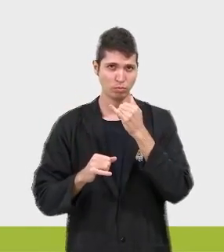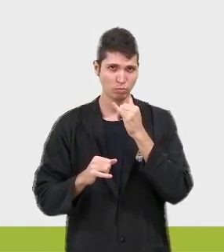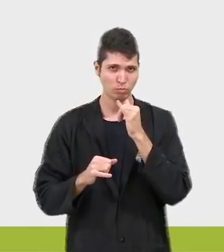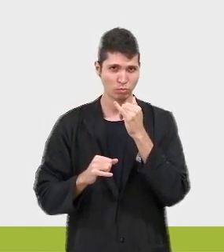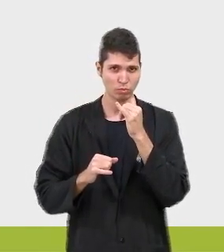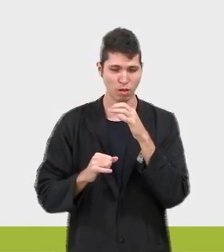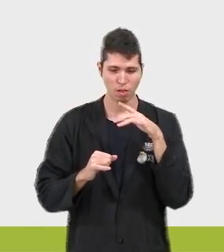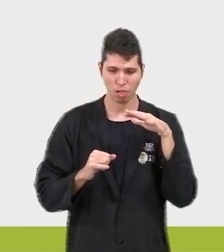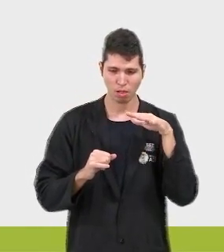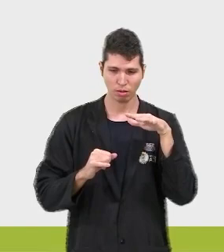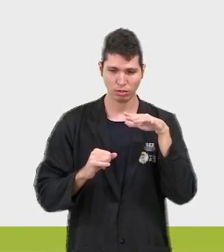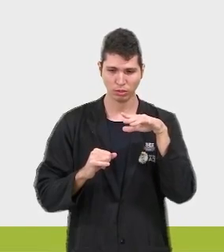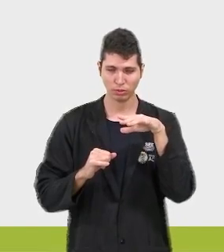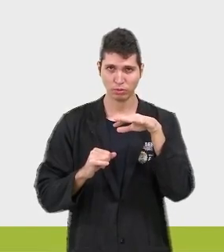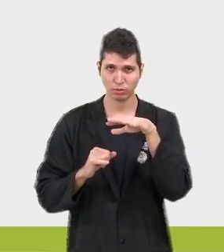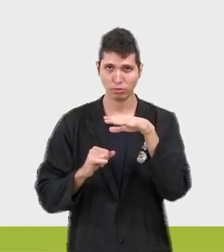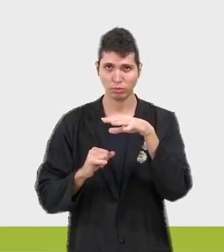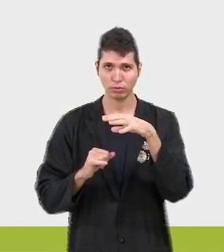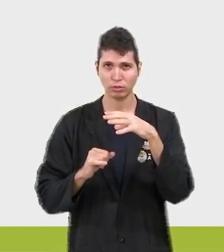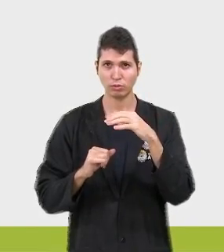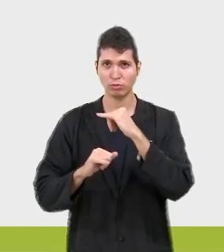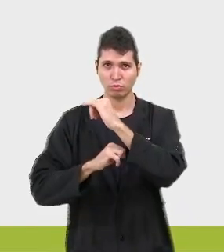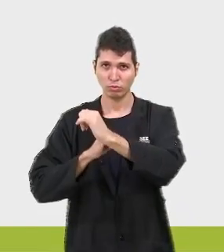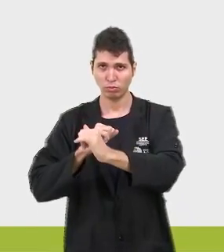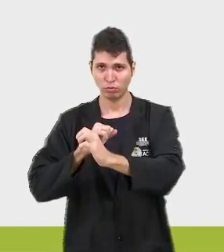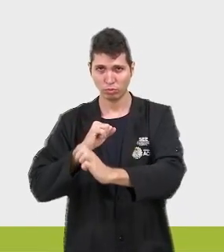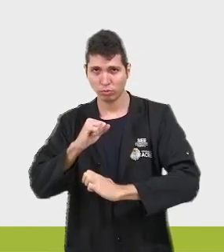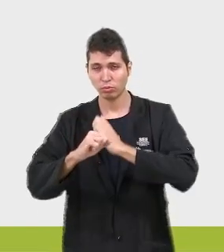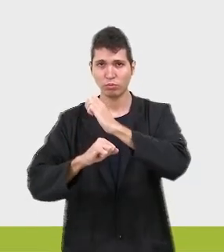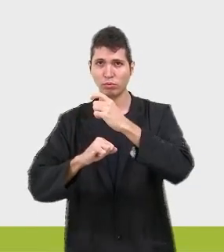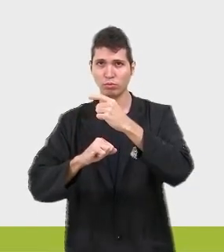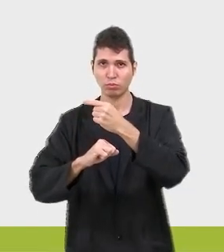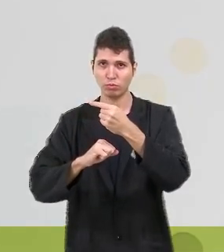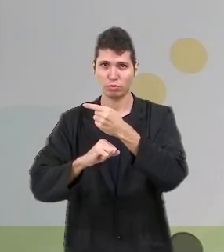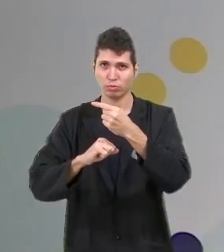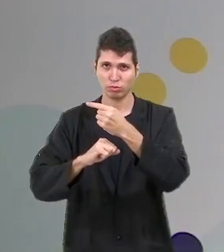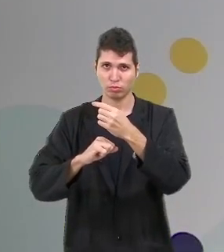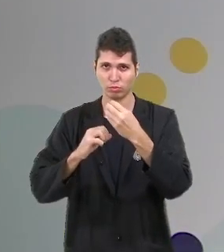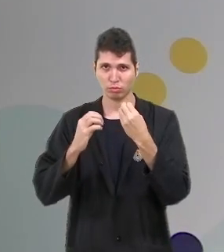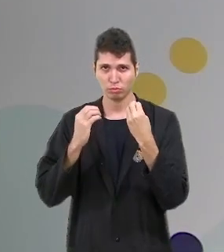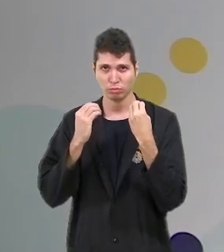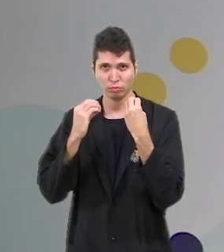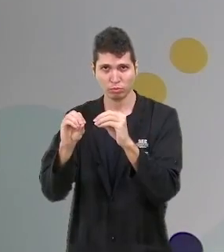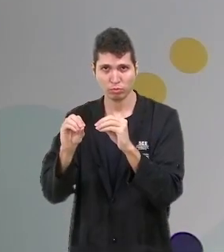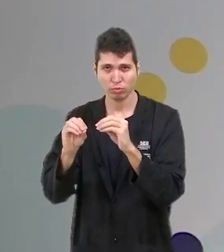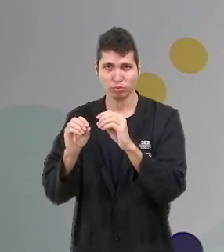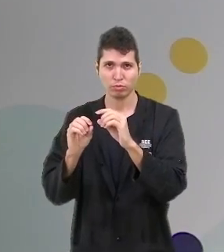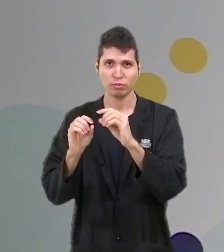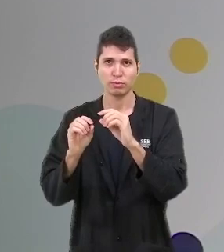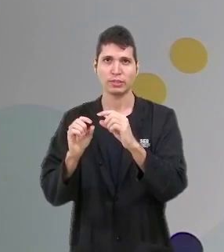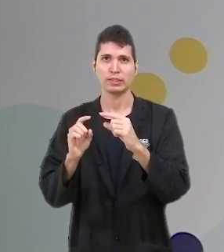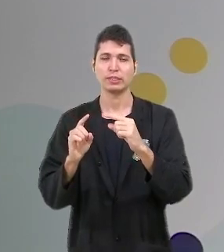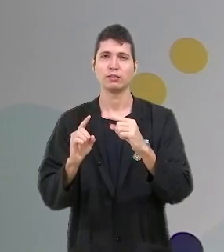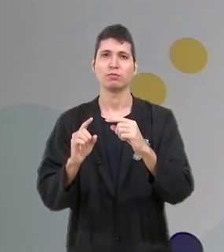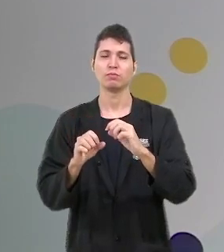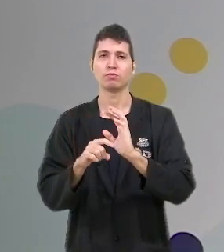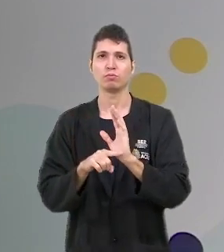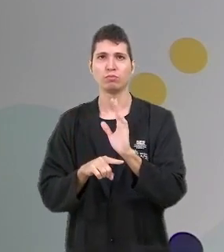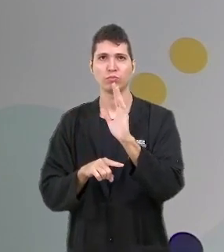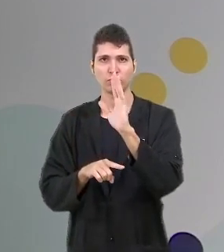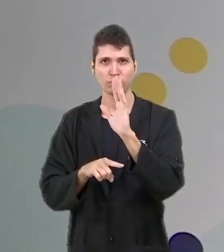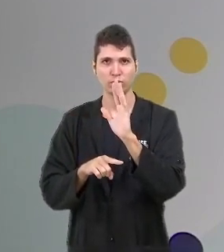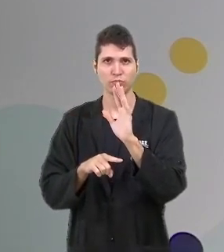liberada quando o elétron é adicionado a um átomo no seu estado gasoso. Da mesma